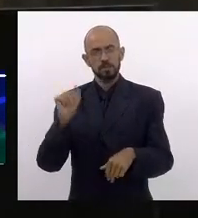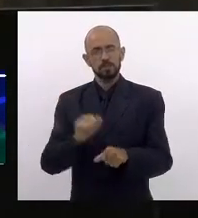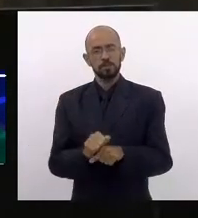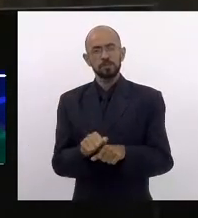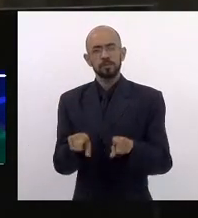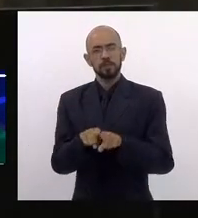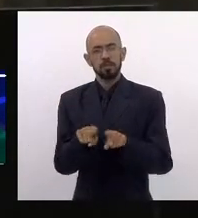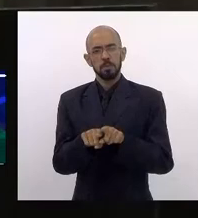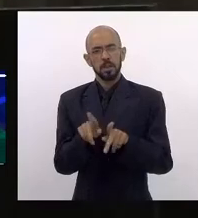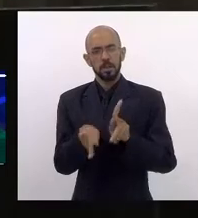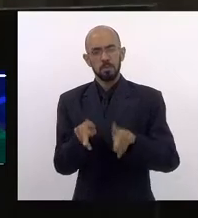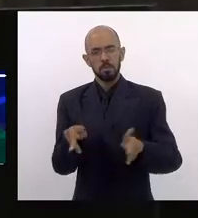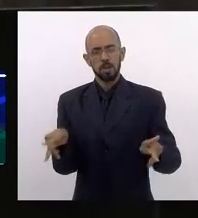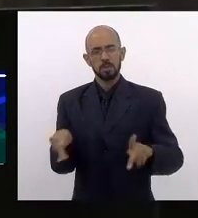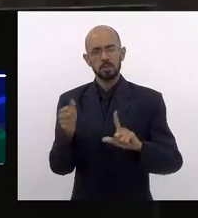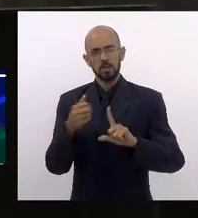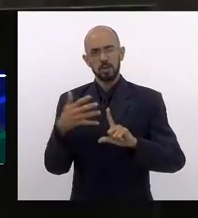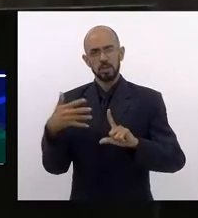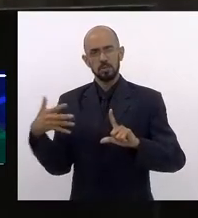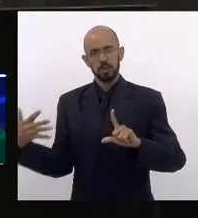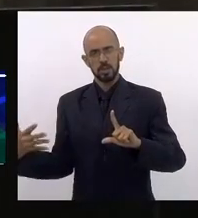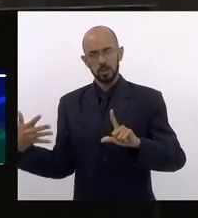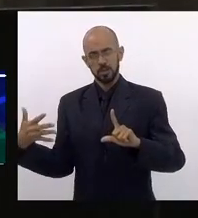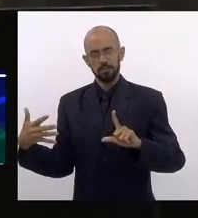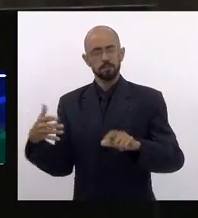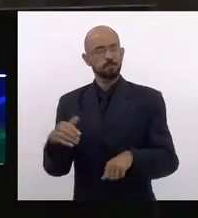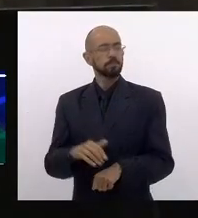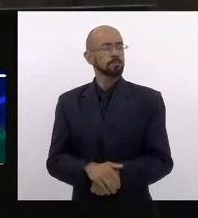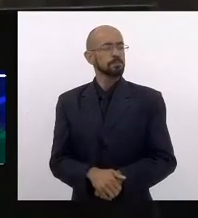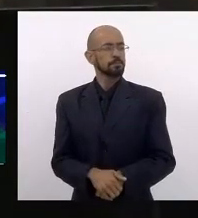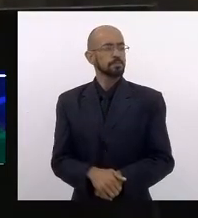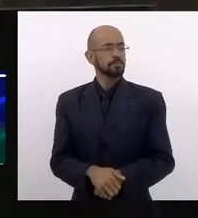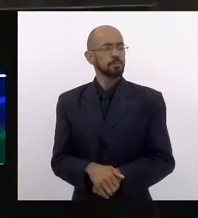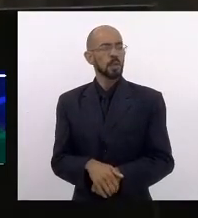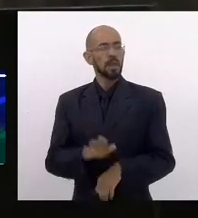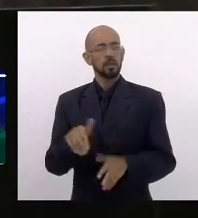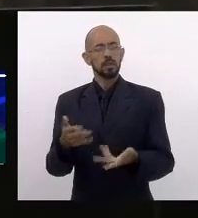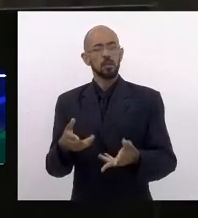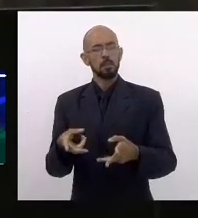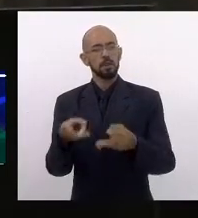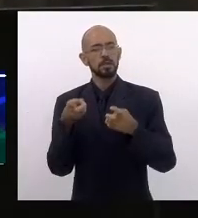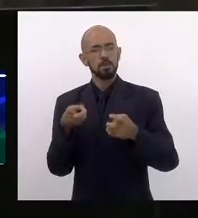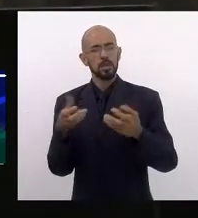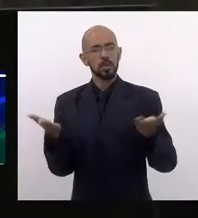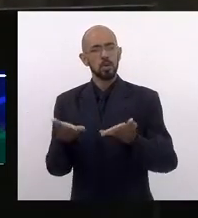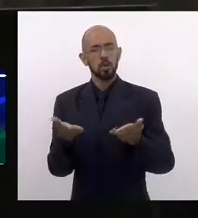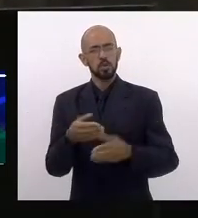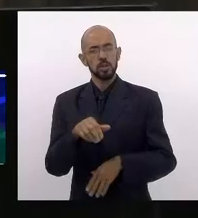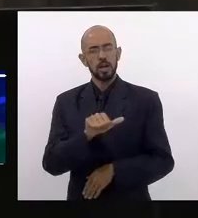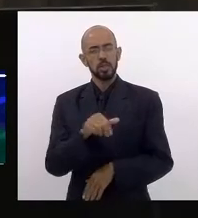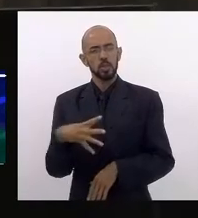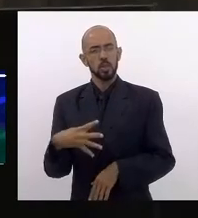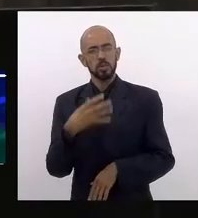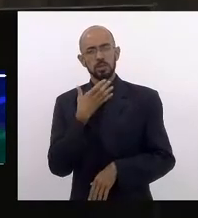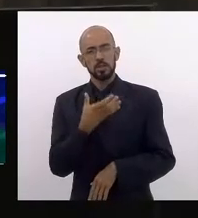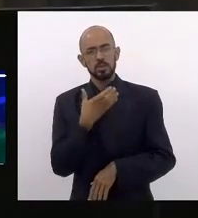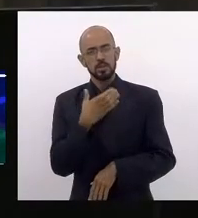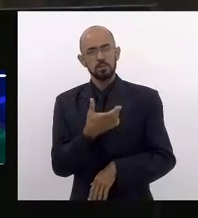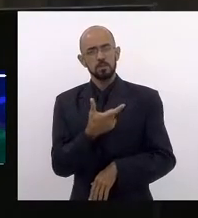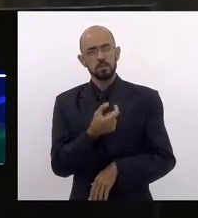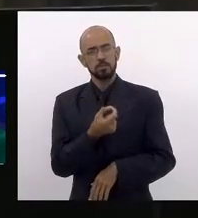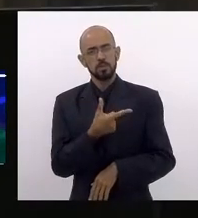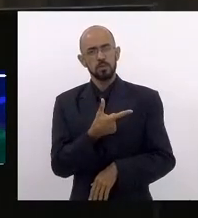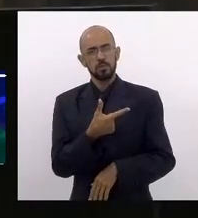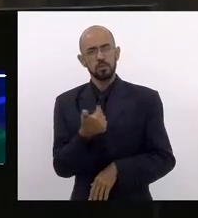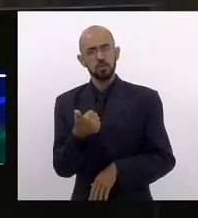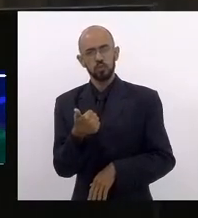população LGBTQIA+. Então, observar que hoje, 14 de dezembro